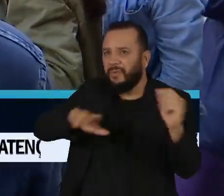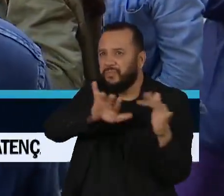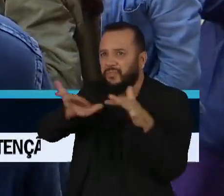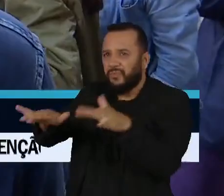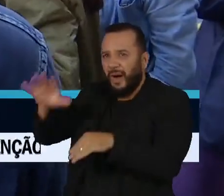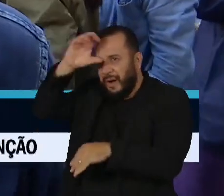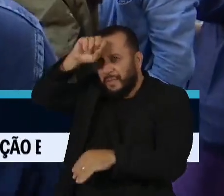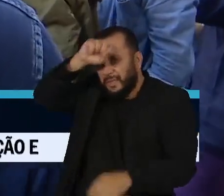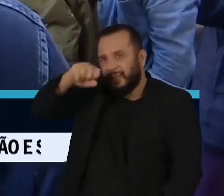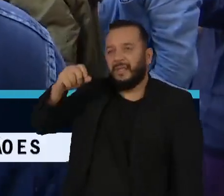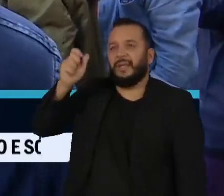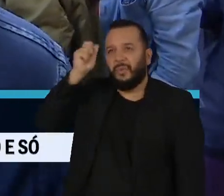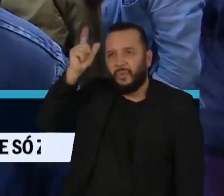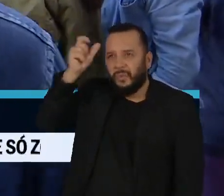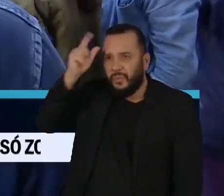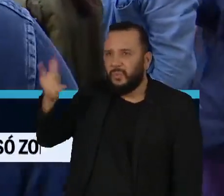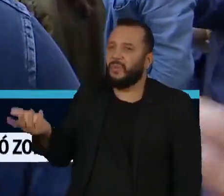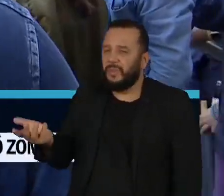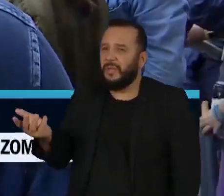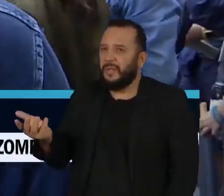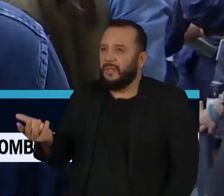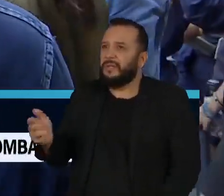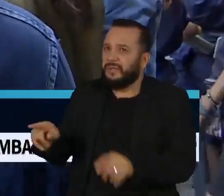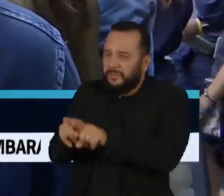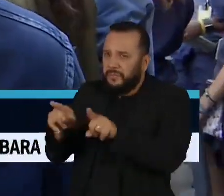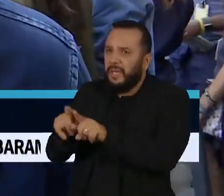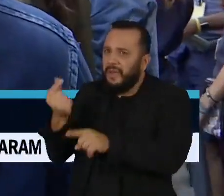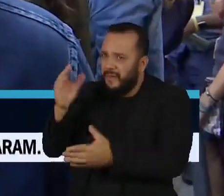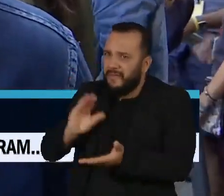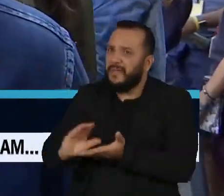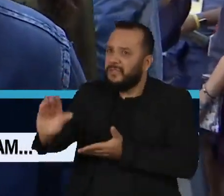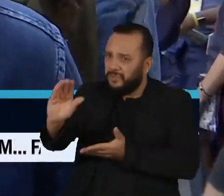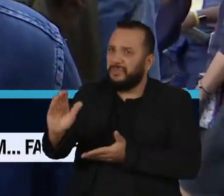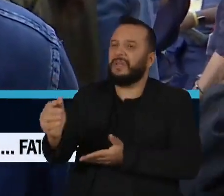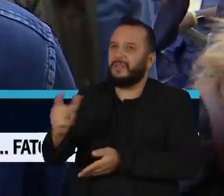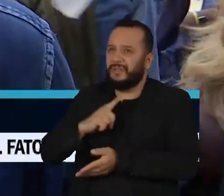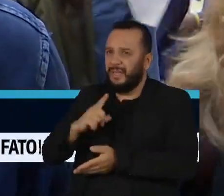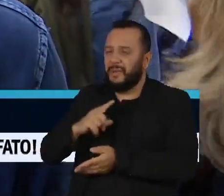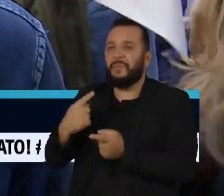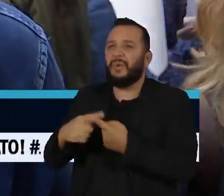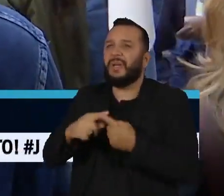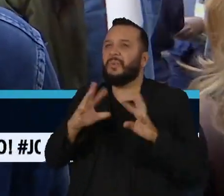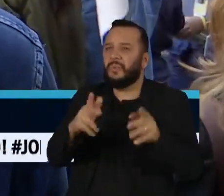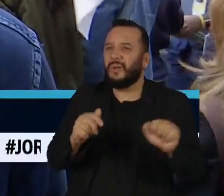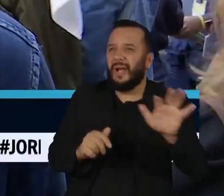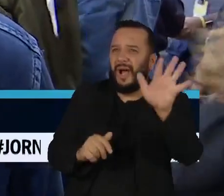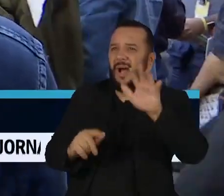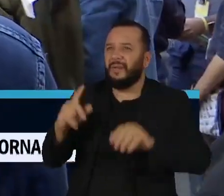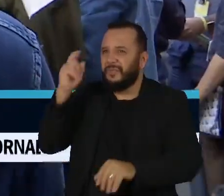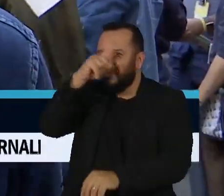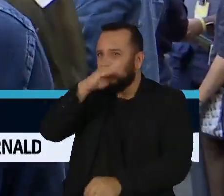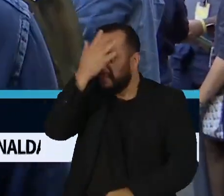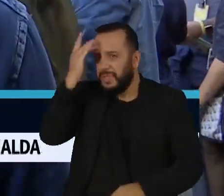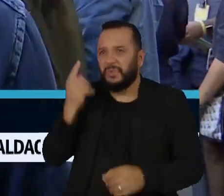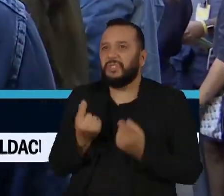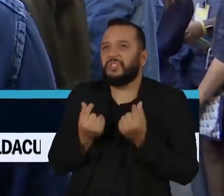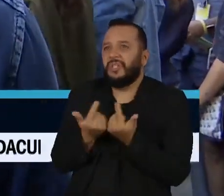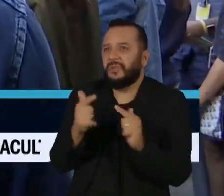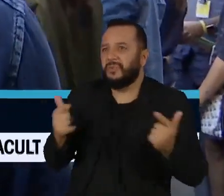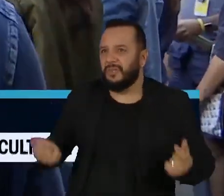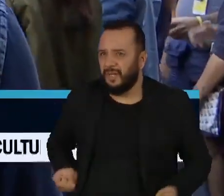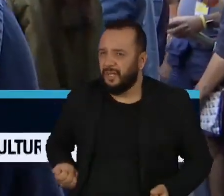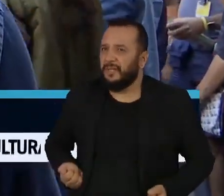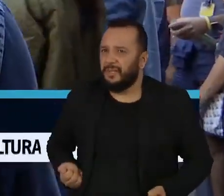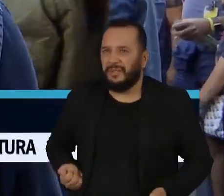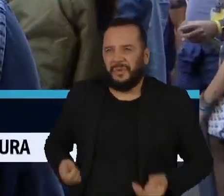está tão difícil na captação, tudo tão caro, tudo tão difícil, as pessoas sem dinheiro. Então